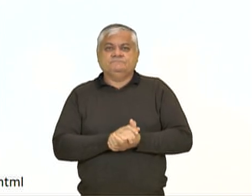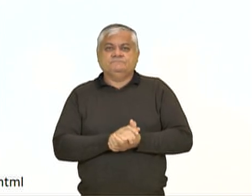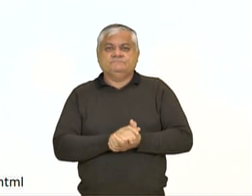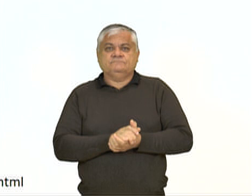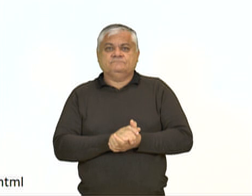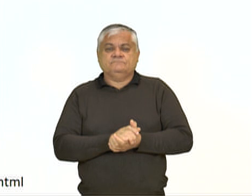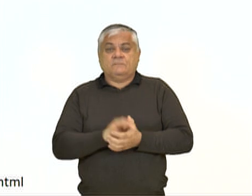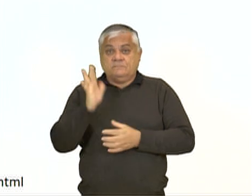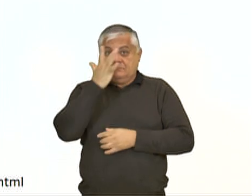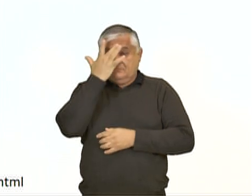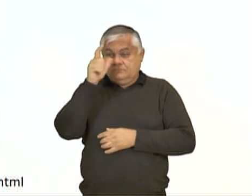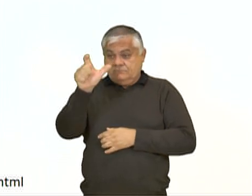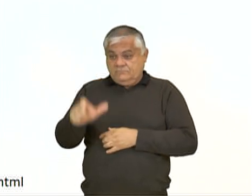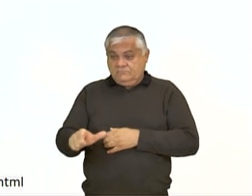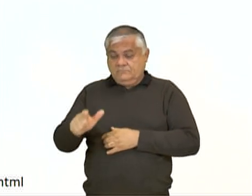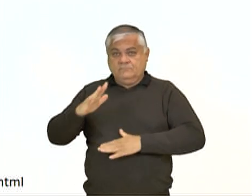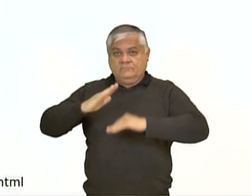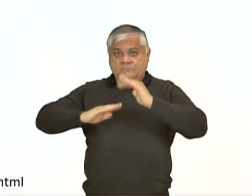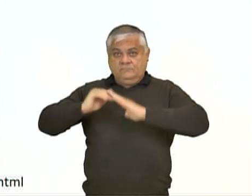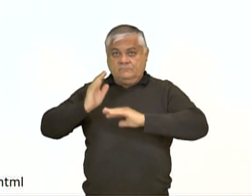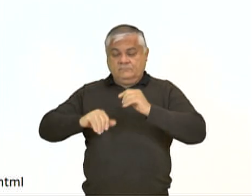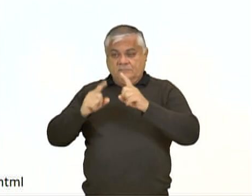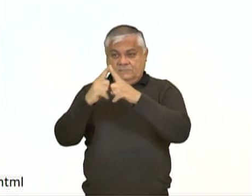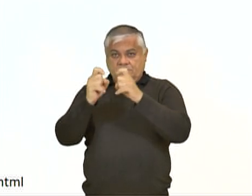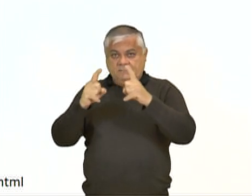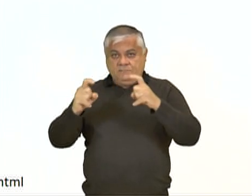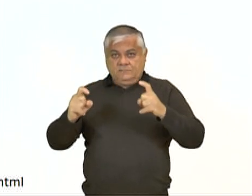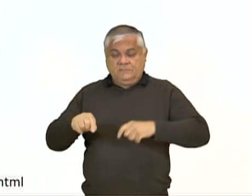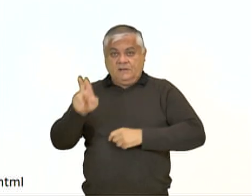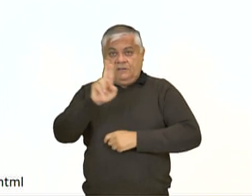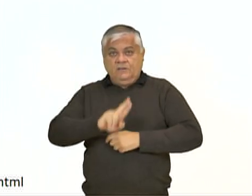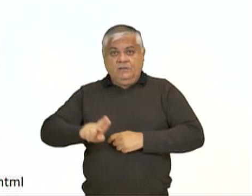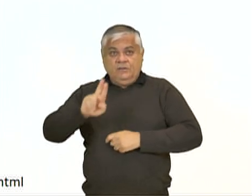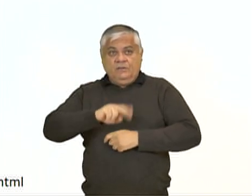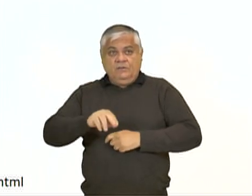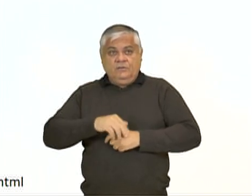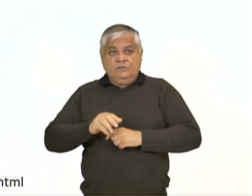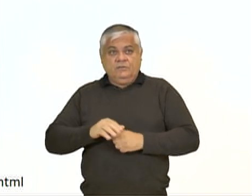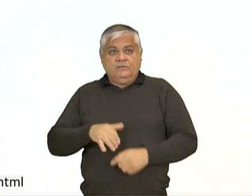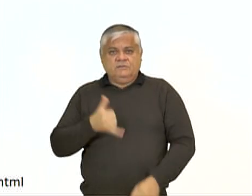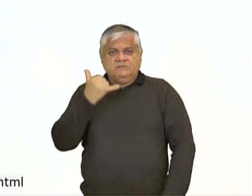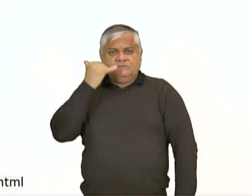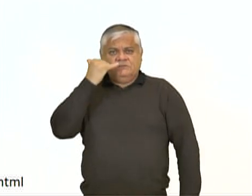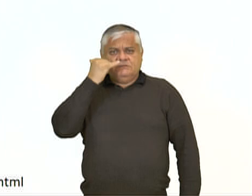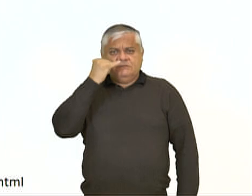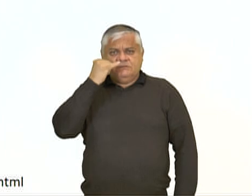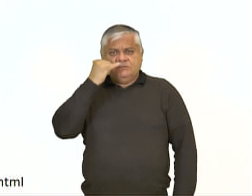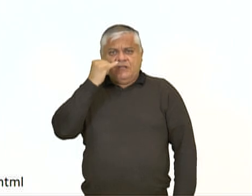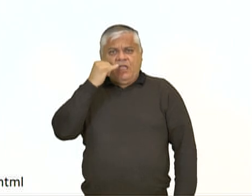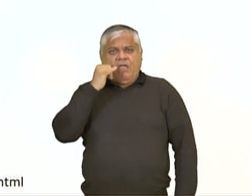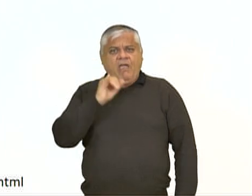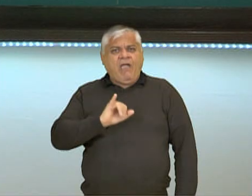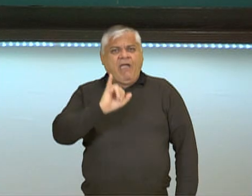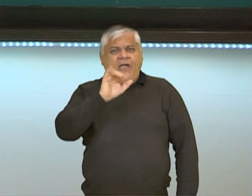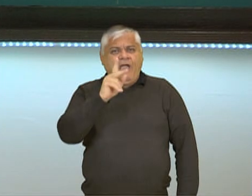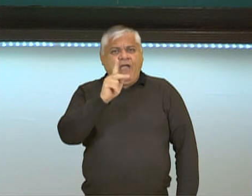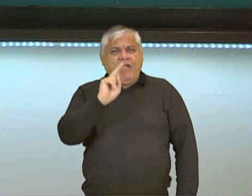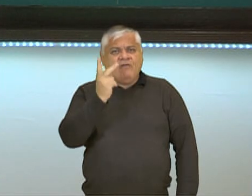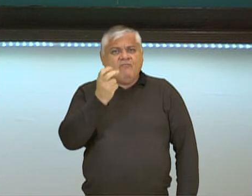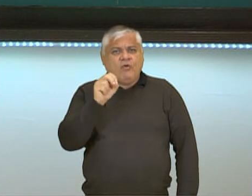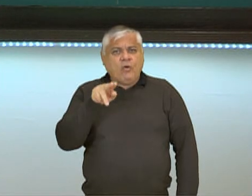cientistas usam iPhone para diagnosticar verminoses na África rural. Olha que interessante,